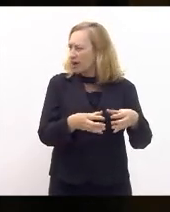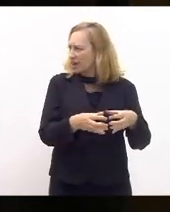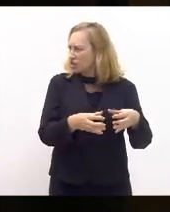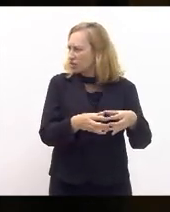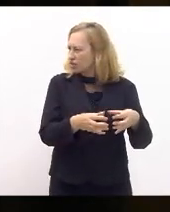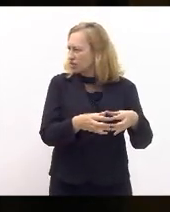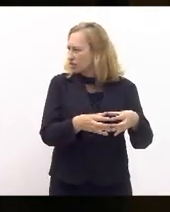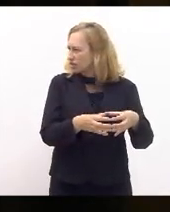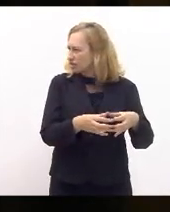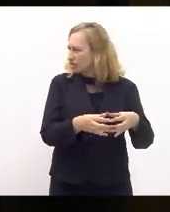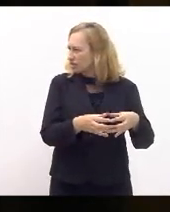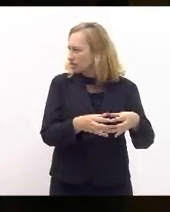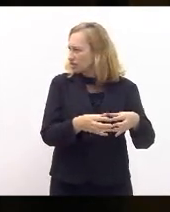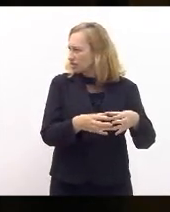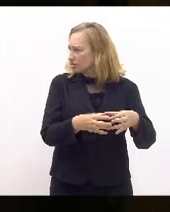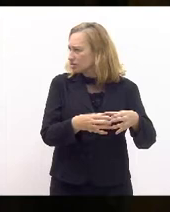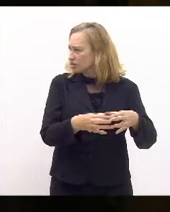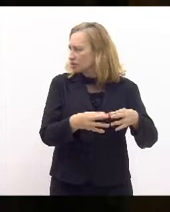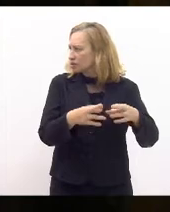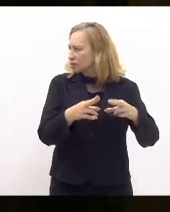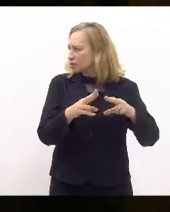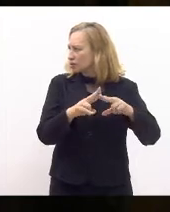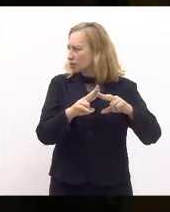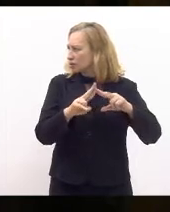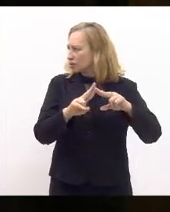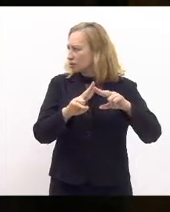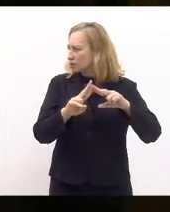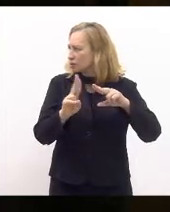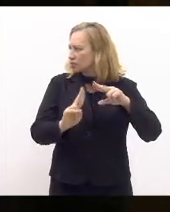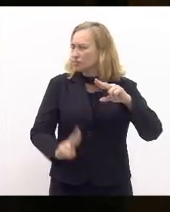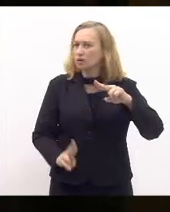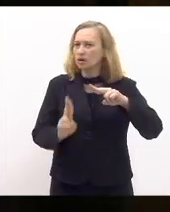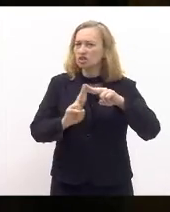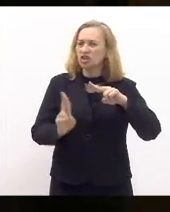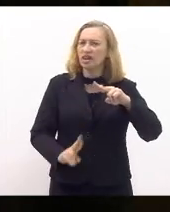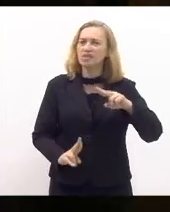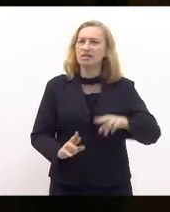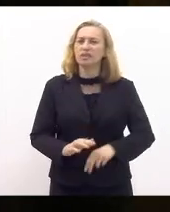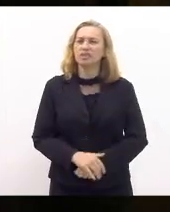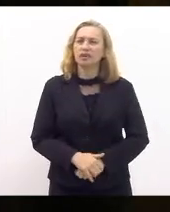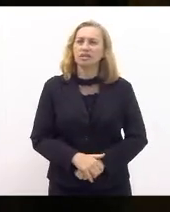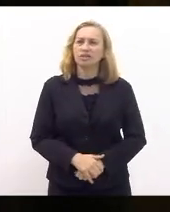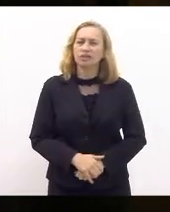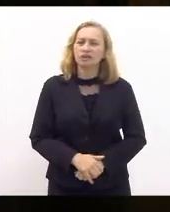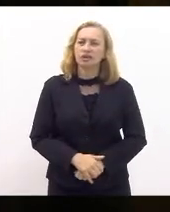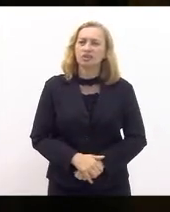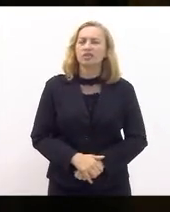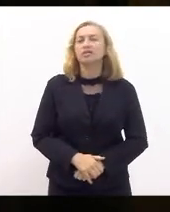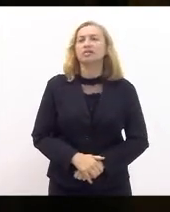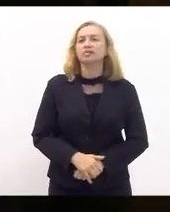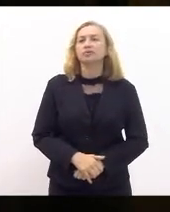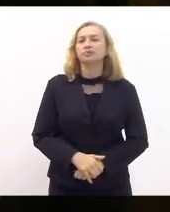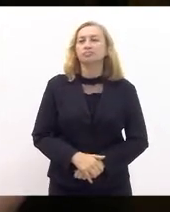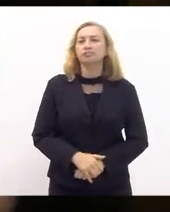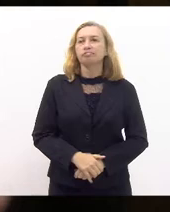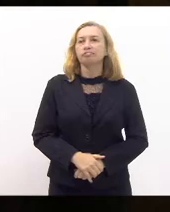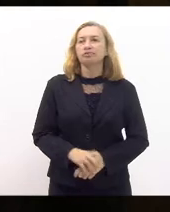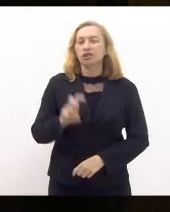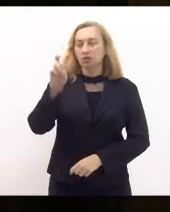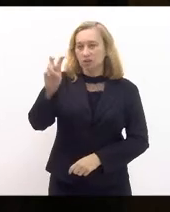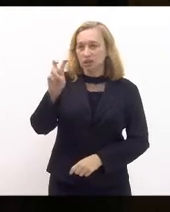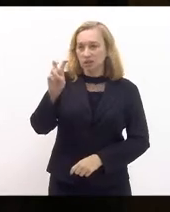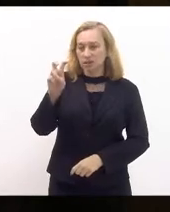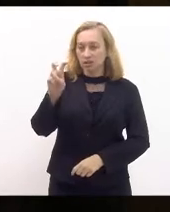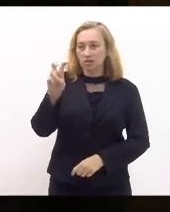nos últimos 20 anos, nós tivemos cinco reitores da UERJ nesse período. Dos cinco, quatro